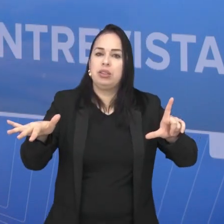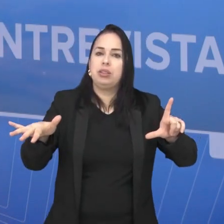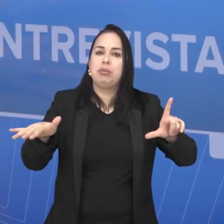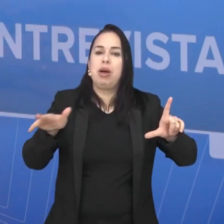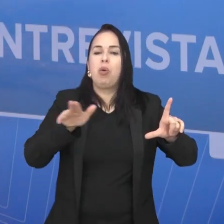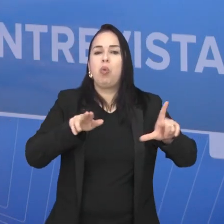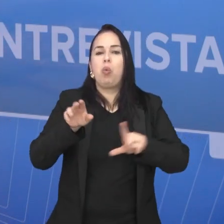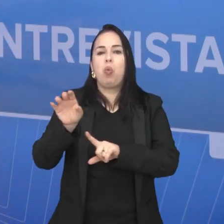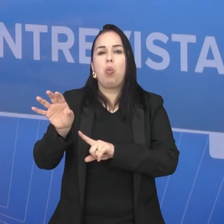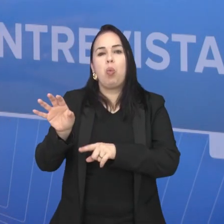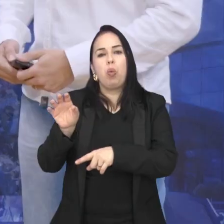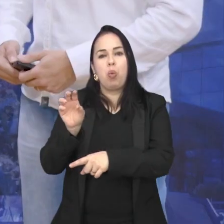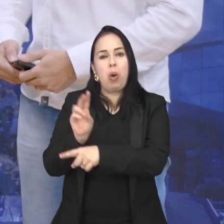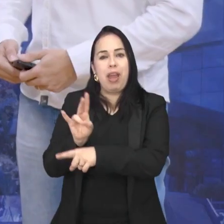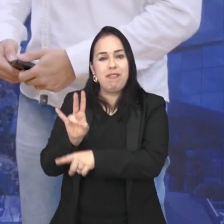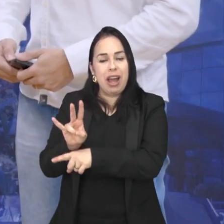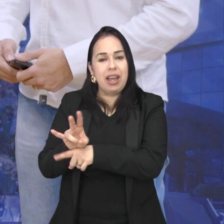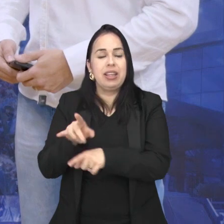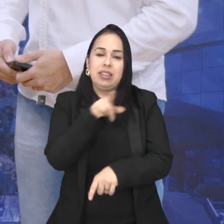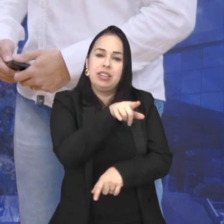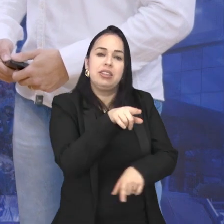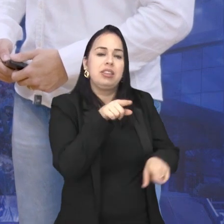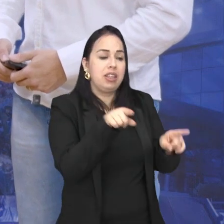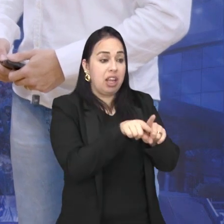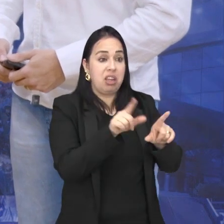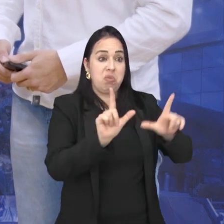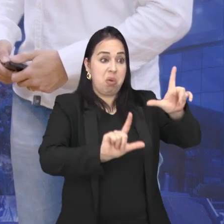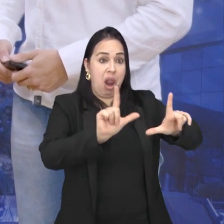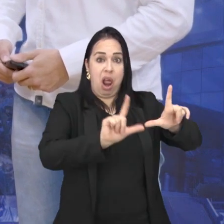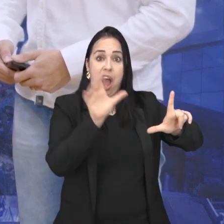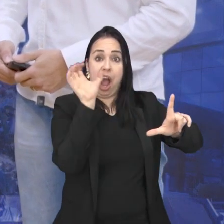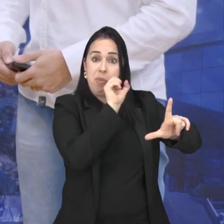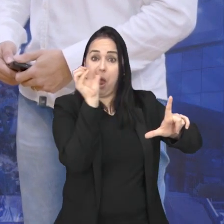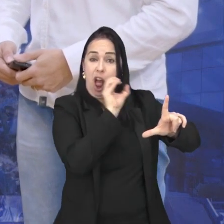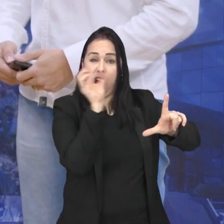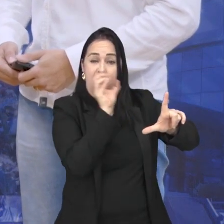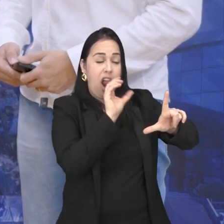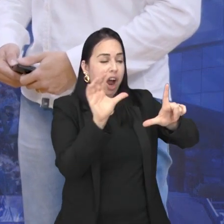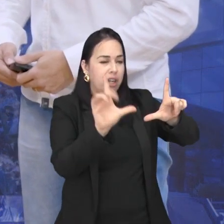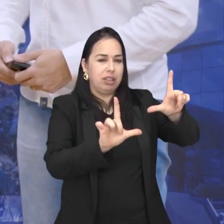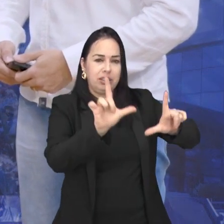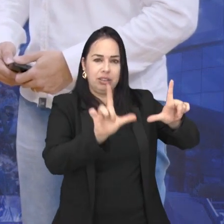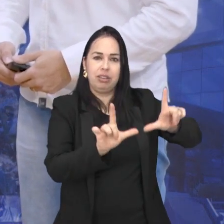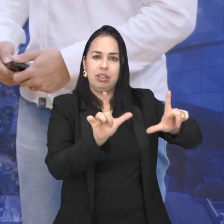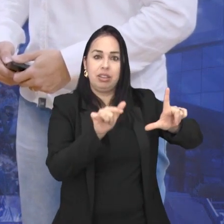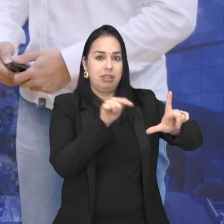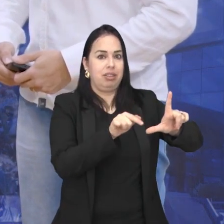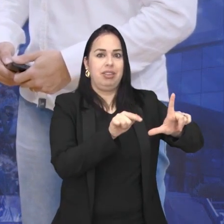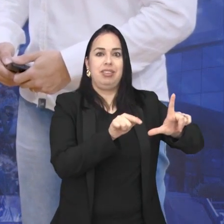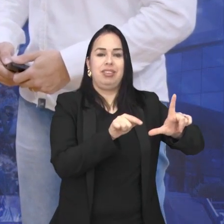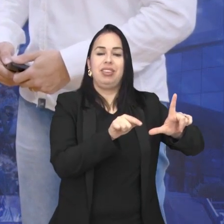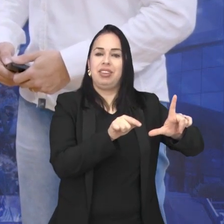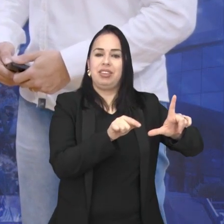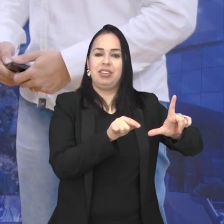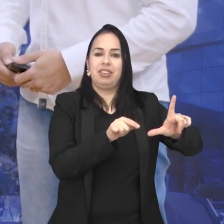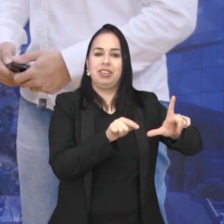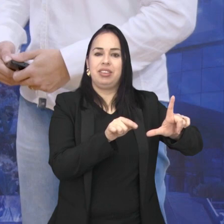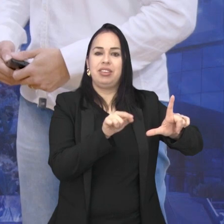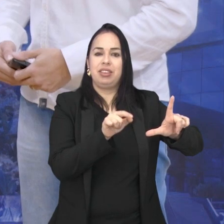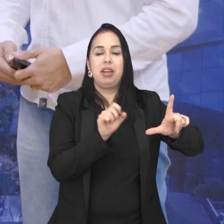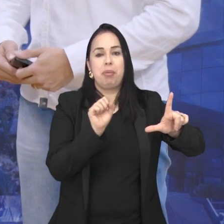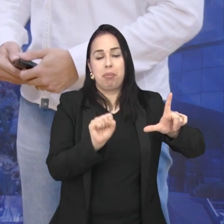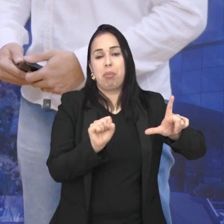o resto. Que legal. Né? E você vai assistir tudo com alta velocidade da internet, tudo. A própria TV vai